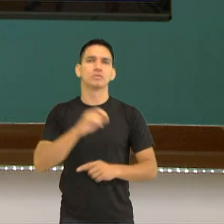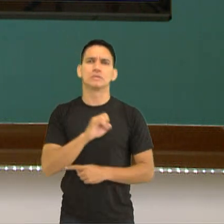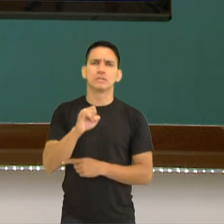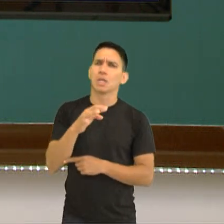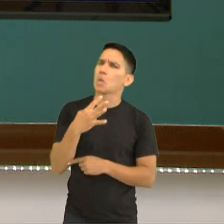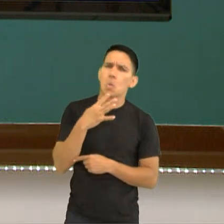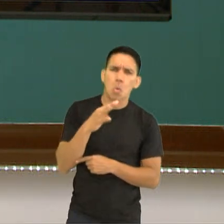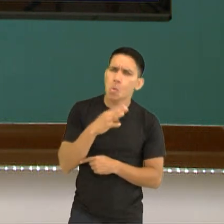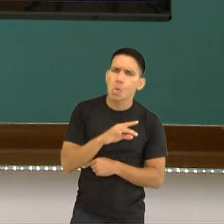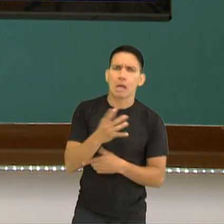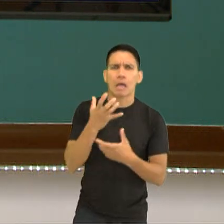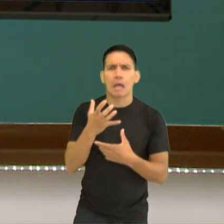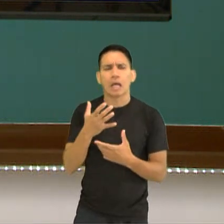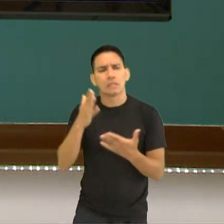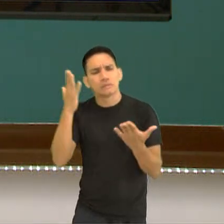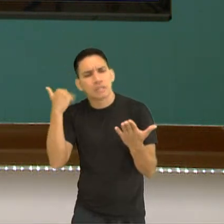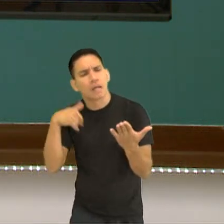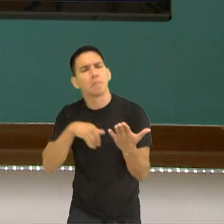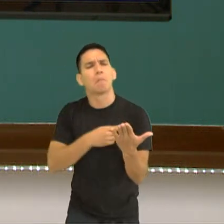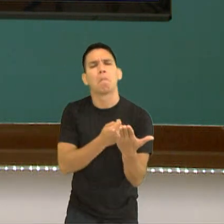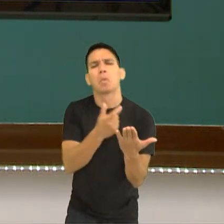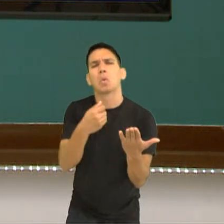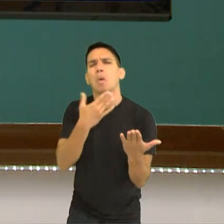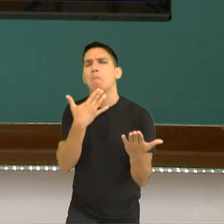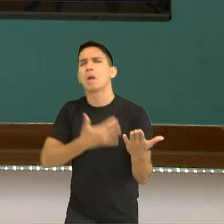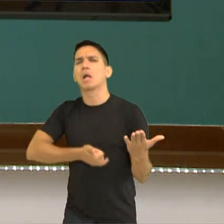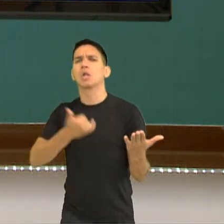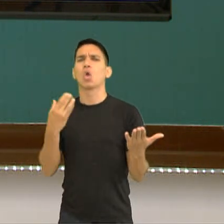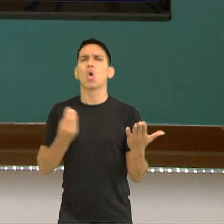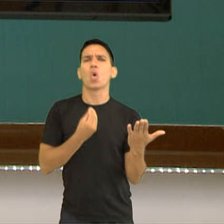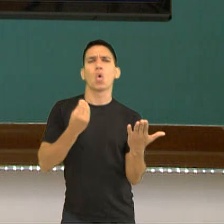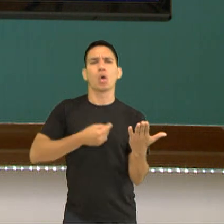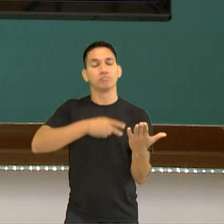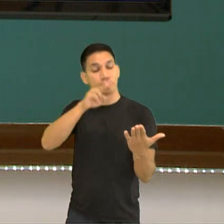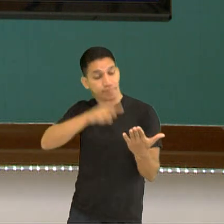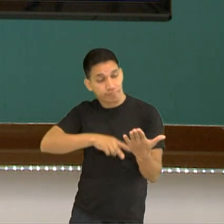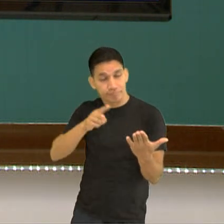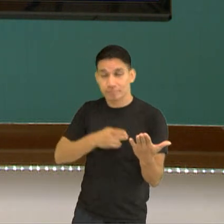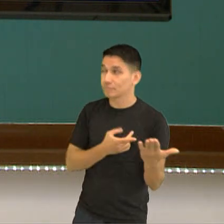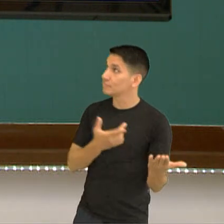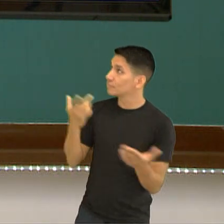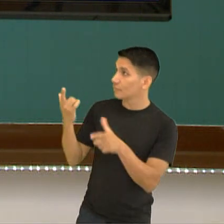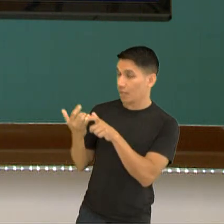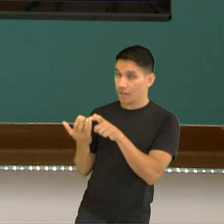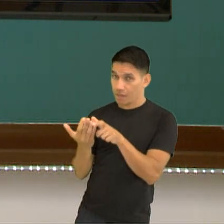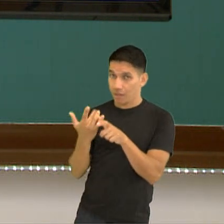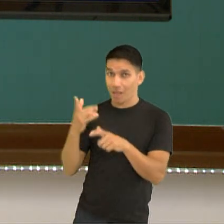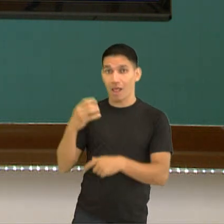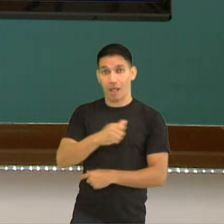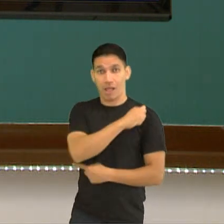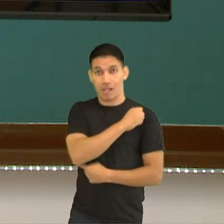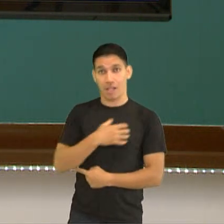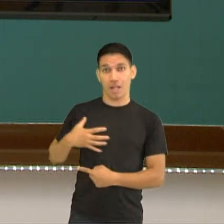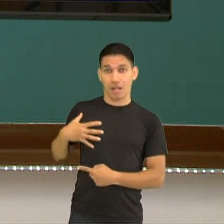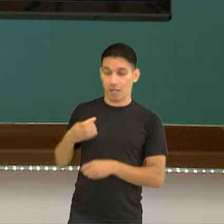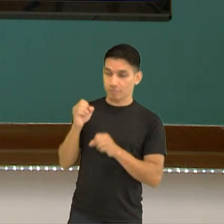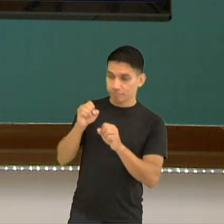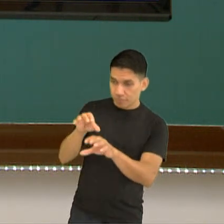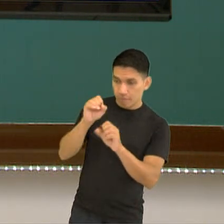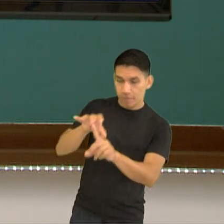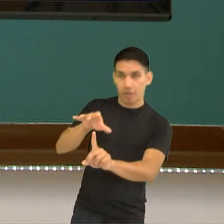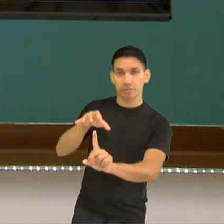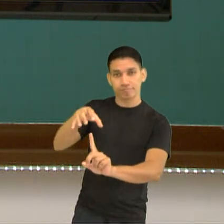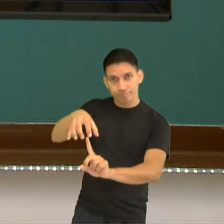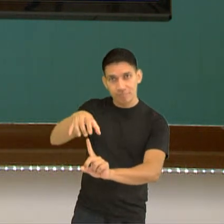conhecer um pouco melhor aí essa instrução que Aristóteles deu a Alexandre, temos um vídeo